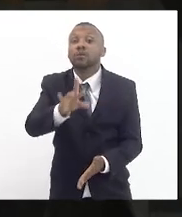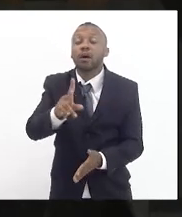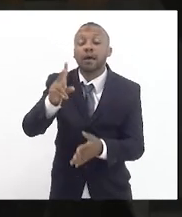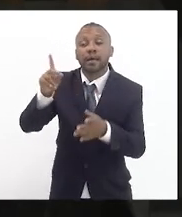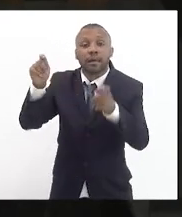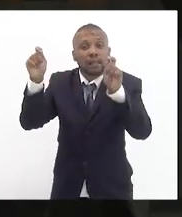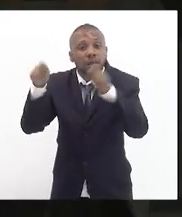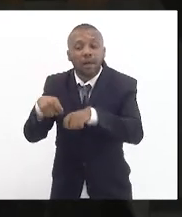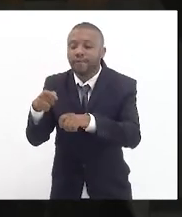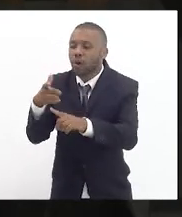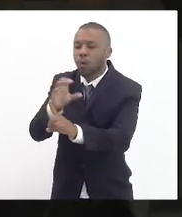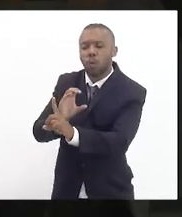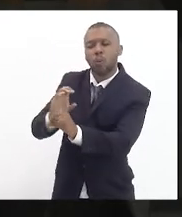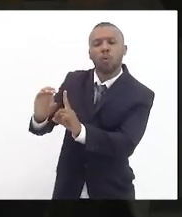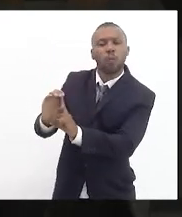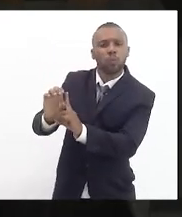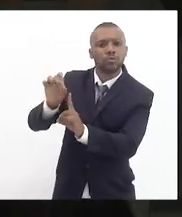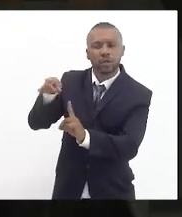acidente